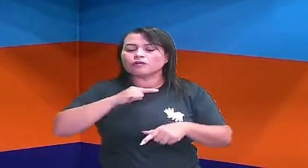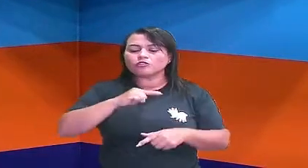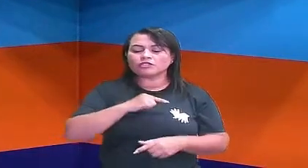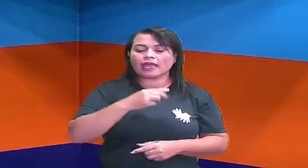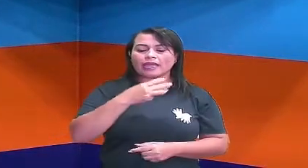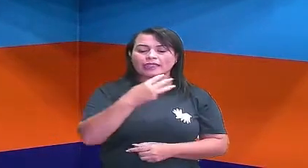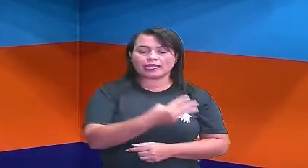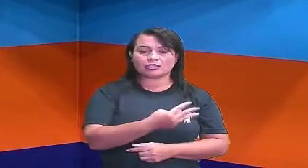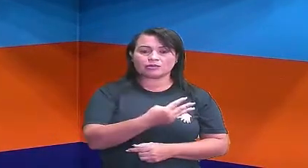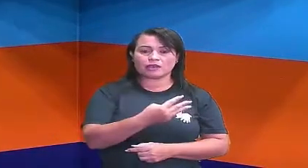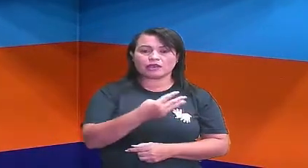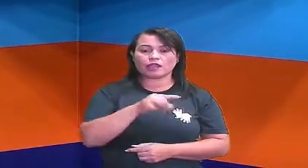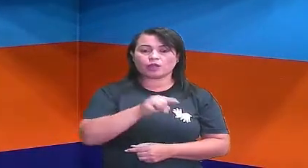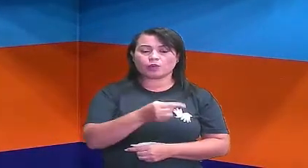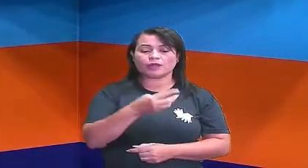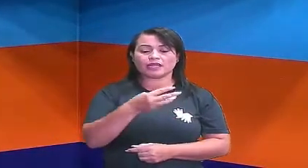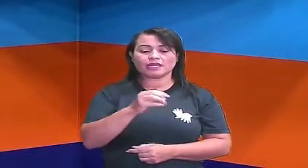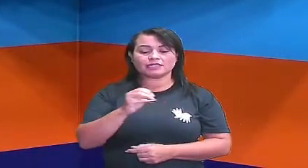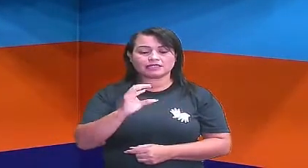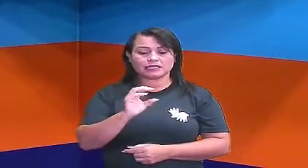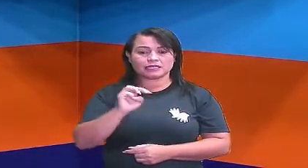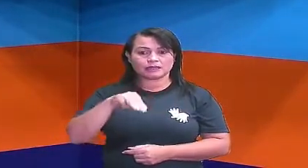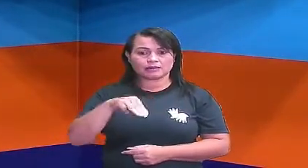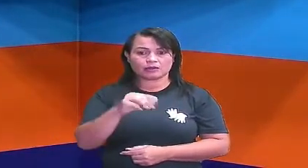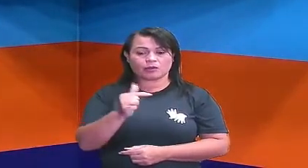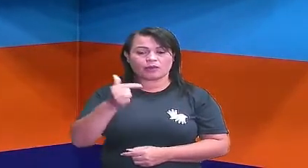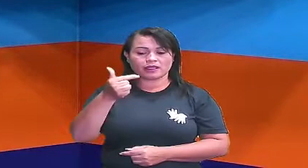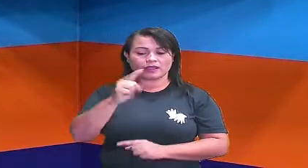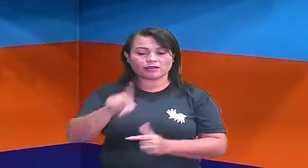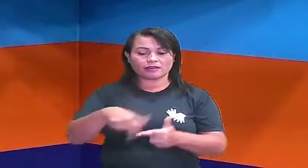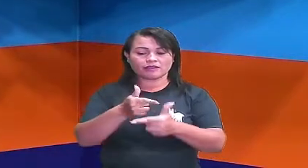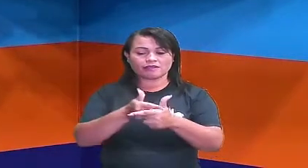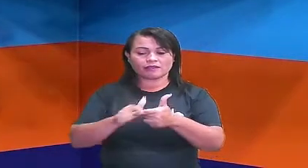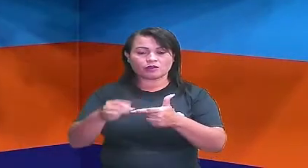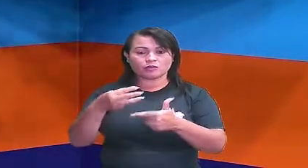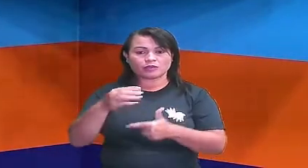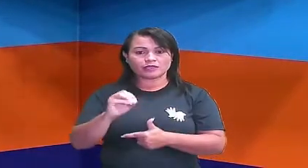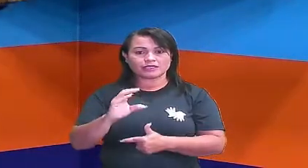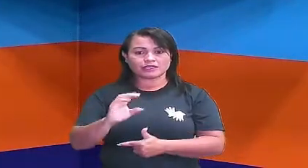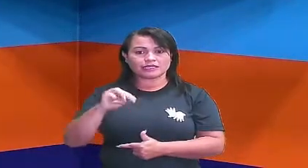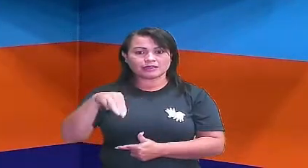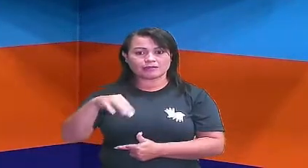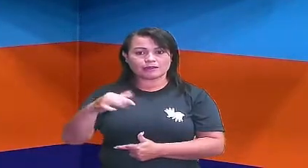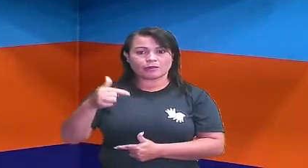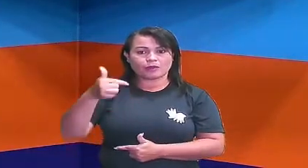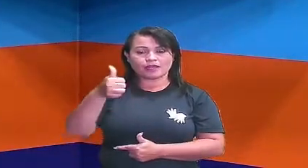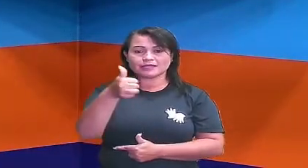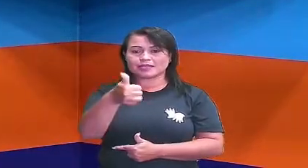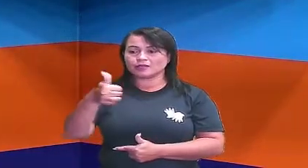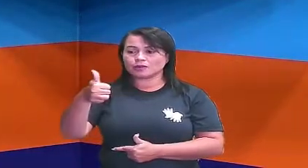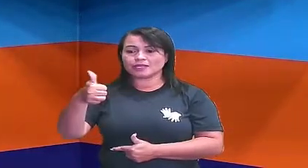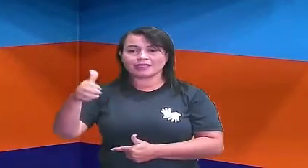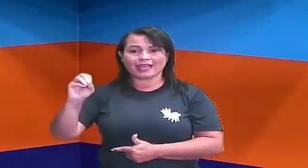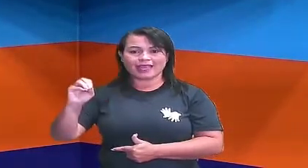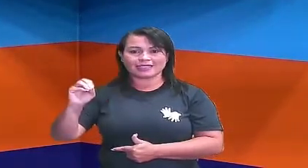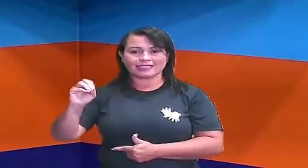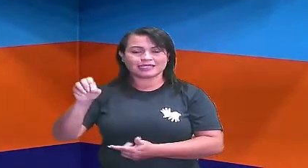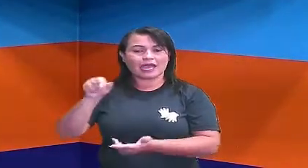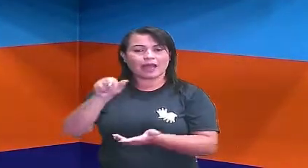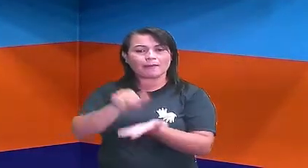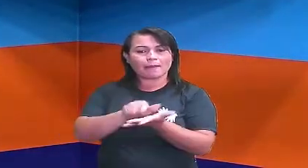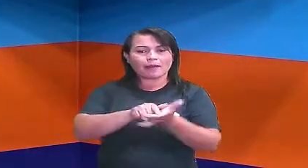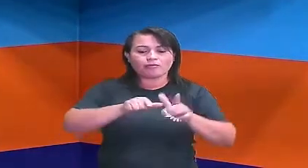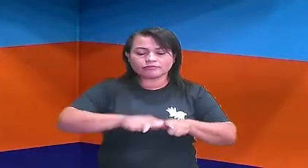3.300 centímetros ao quadrado, dividido por 30 centímetros ao quadrado, 110 cartões. Ok? Deu